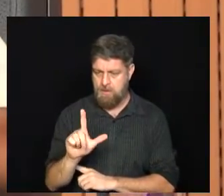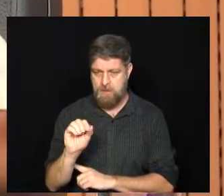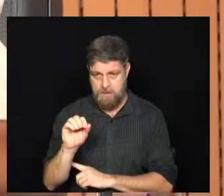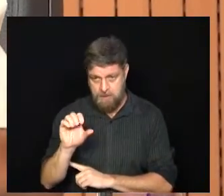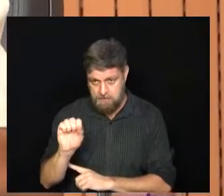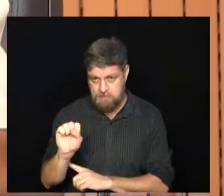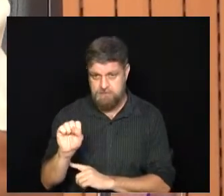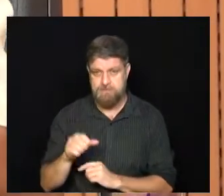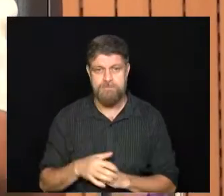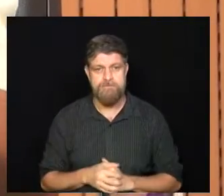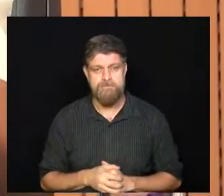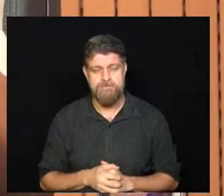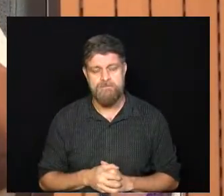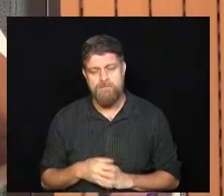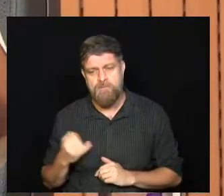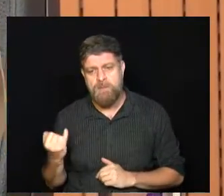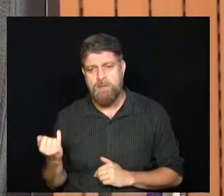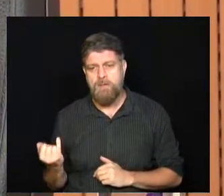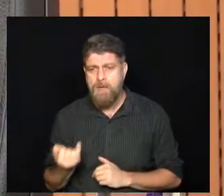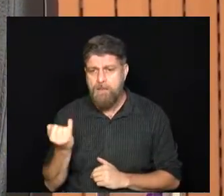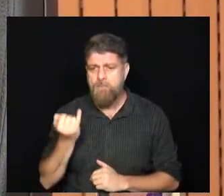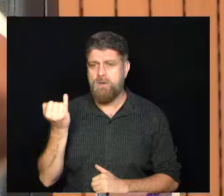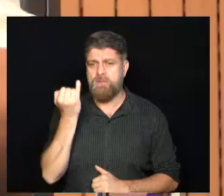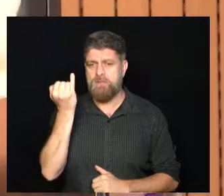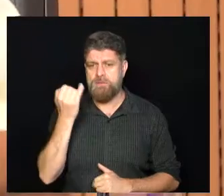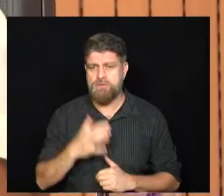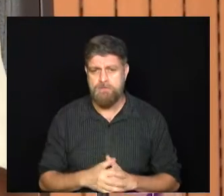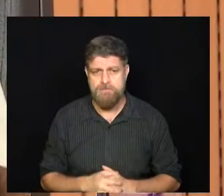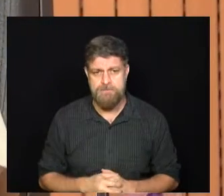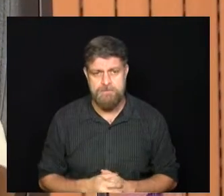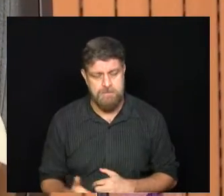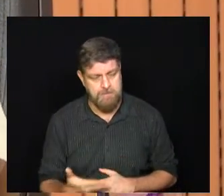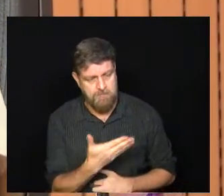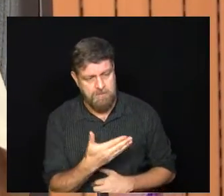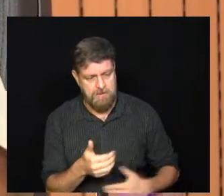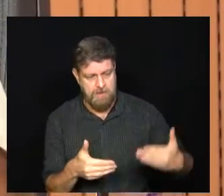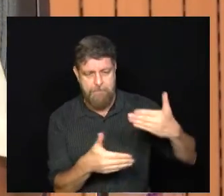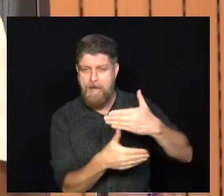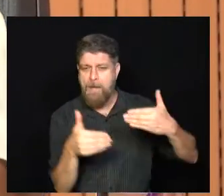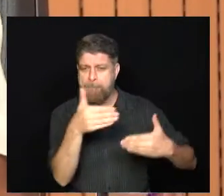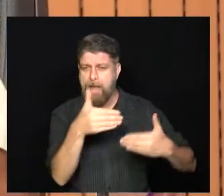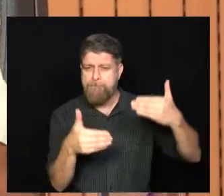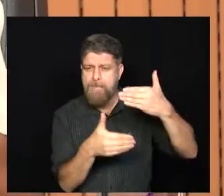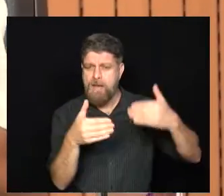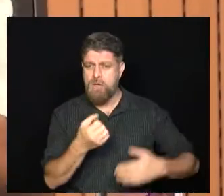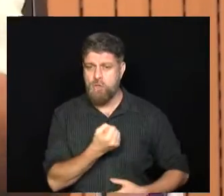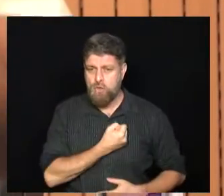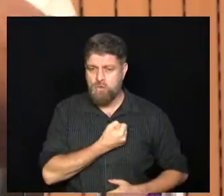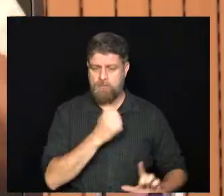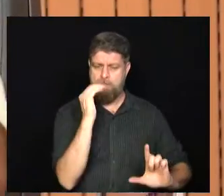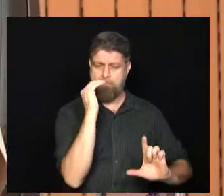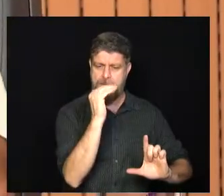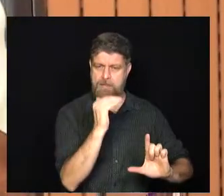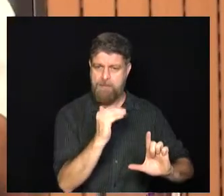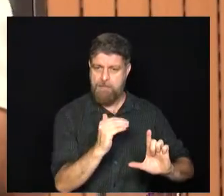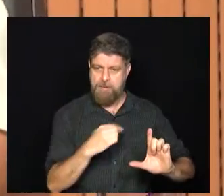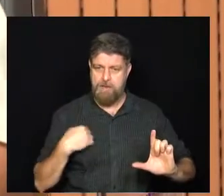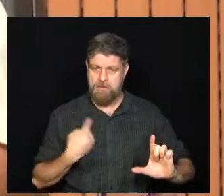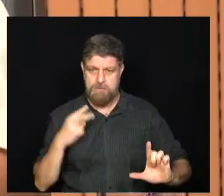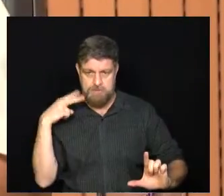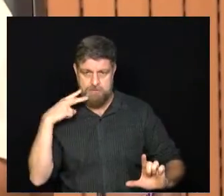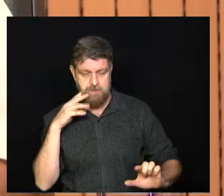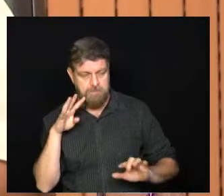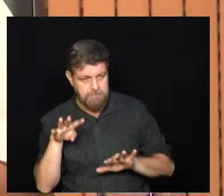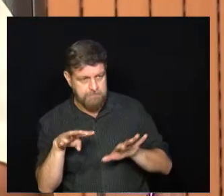É importante esta apresentação dos dados, né, para esta casa, e de modo que